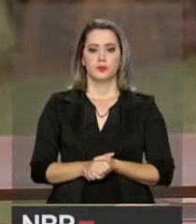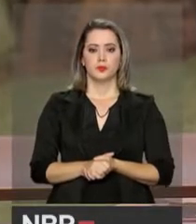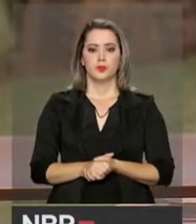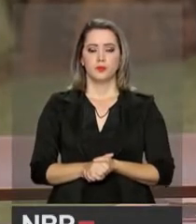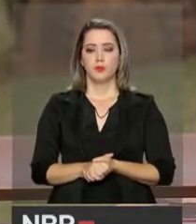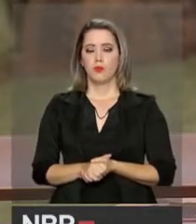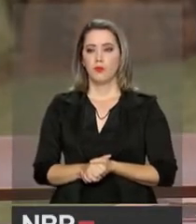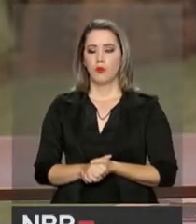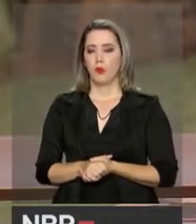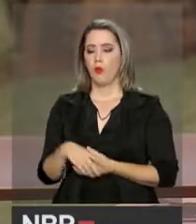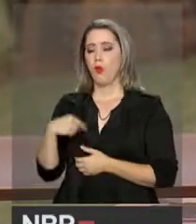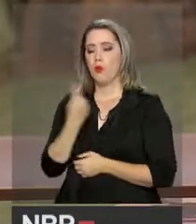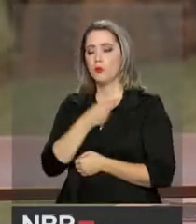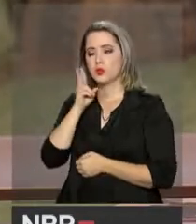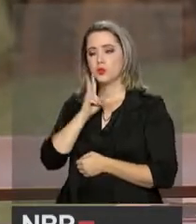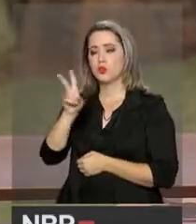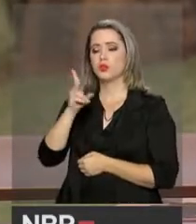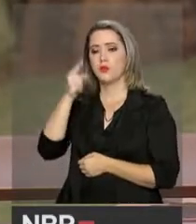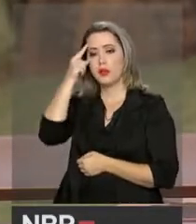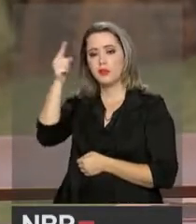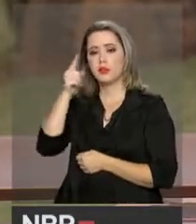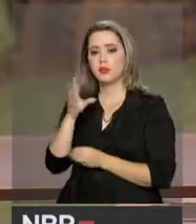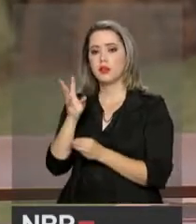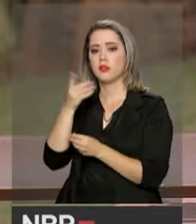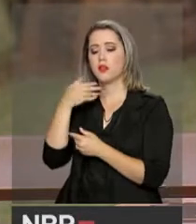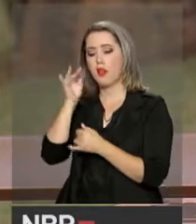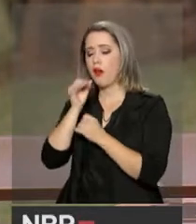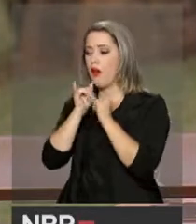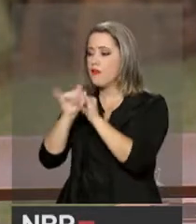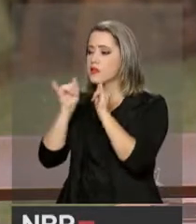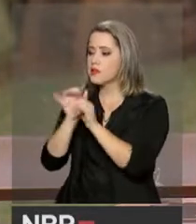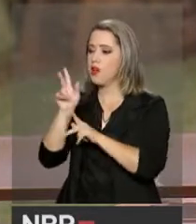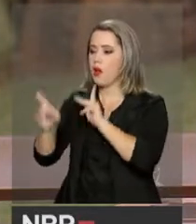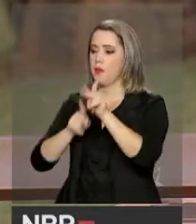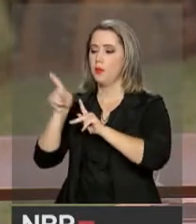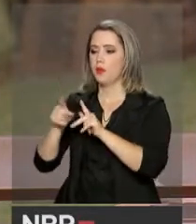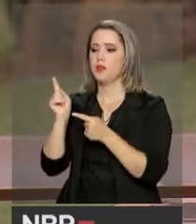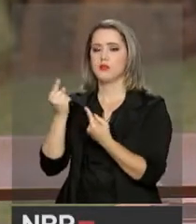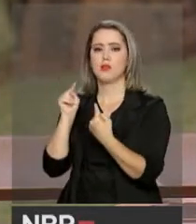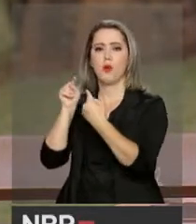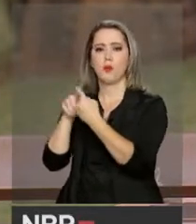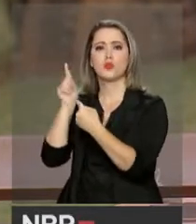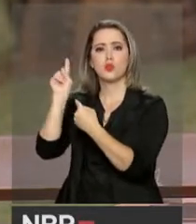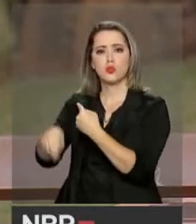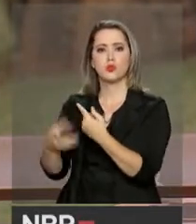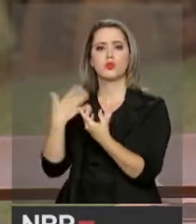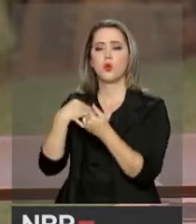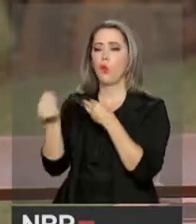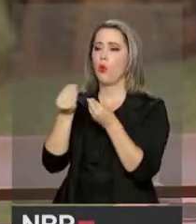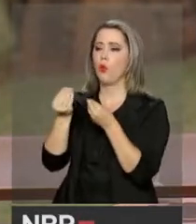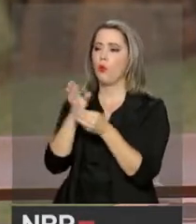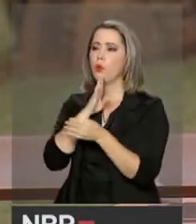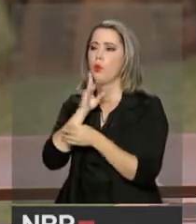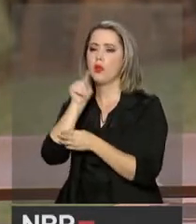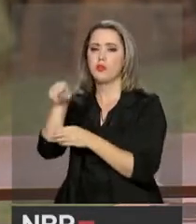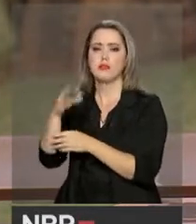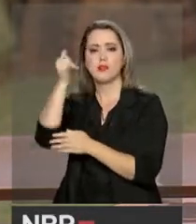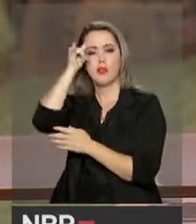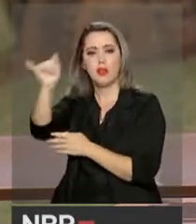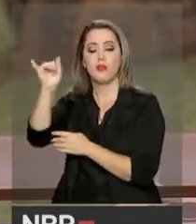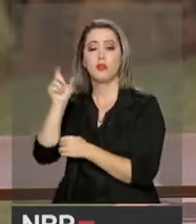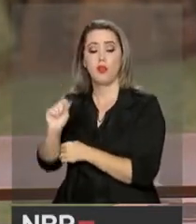gente pode ver, a ideia é conscientizar mesmo a população, né? Tanto é que o tema da campanha esse ano foi conhecer para